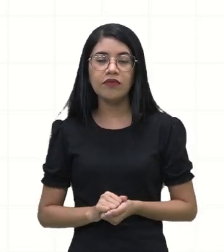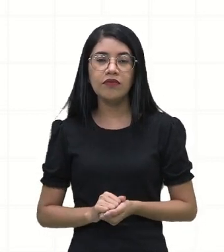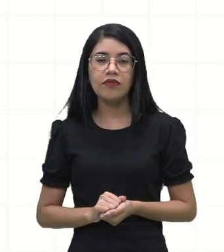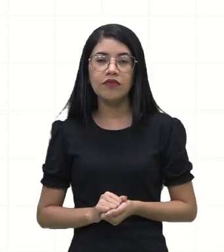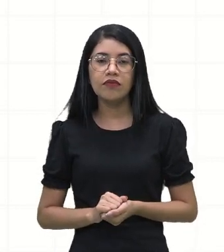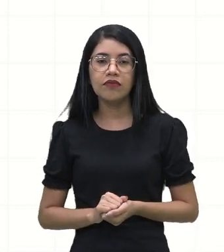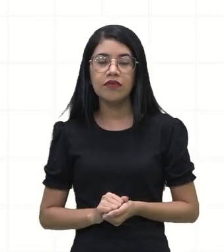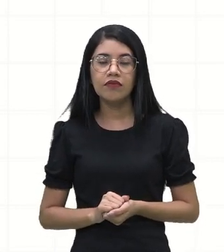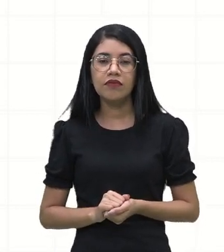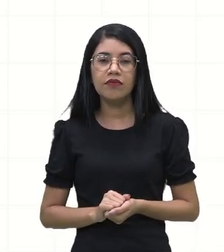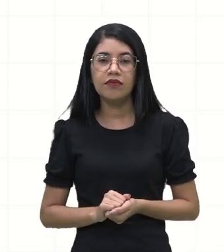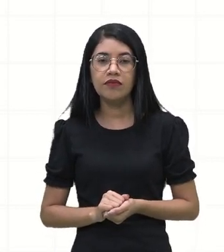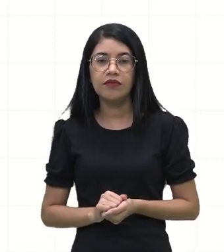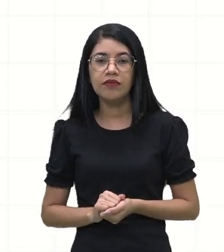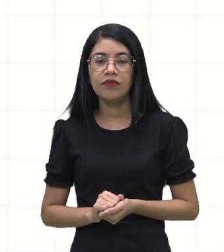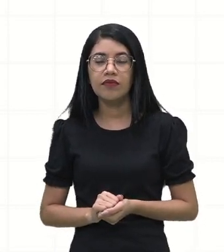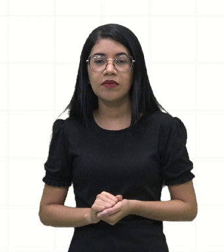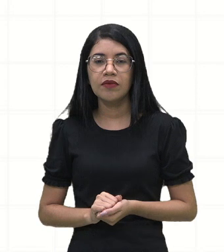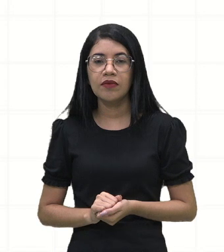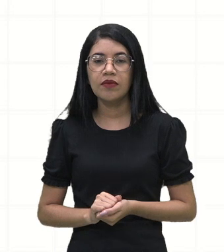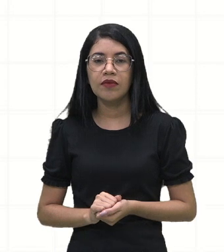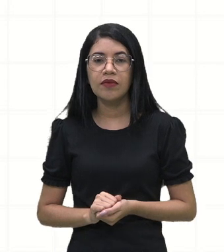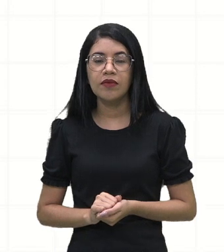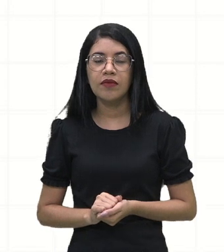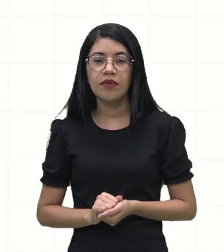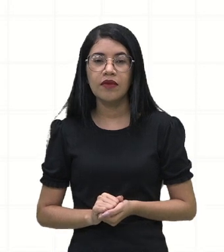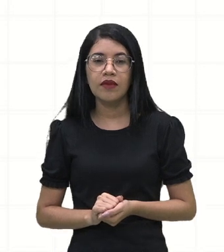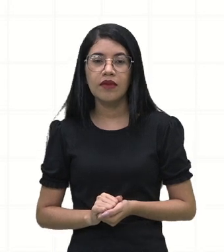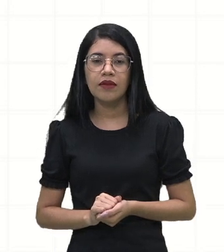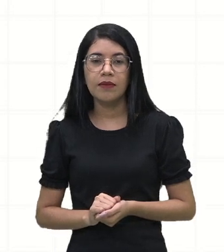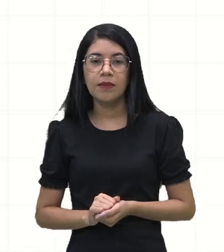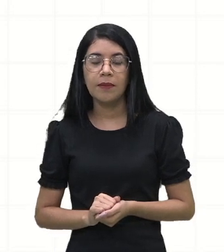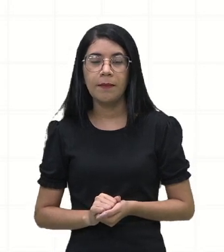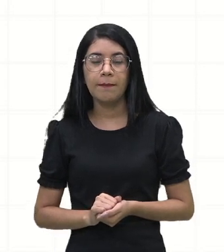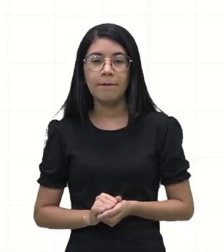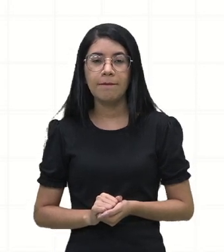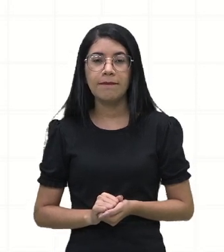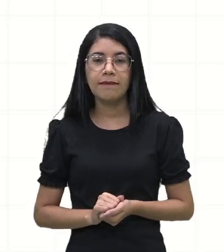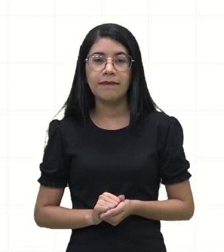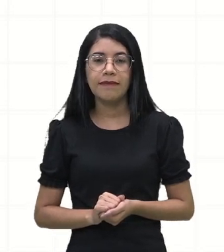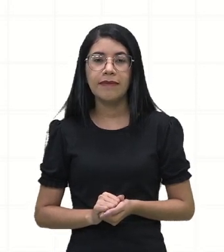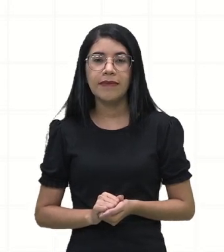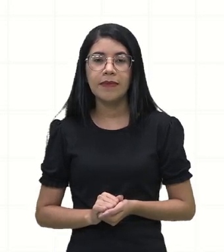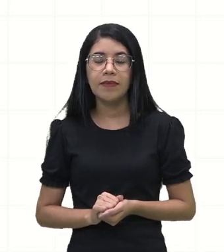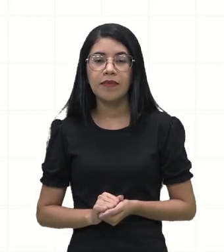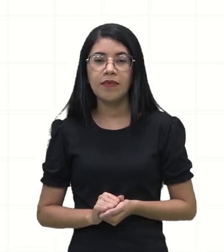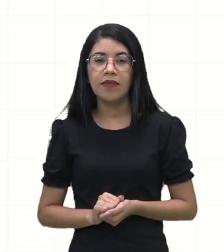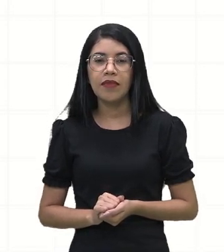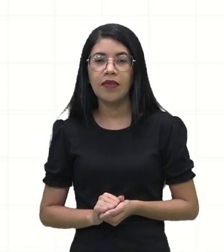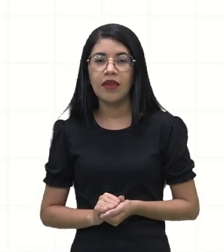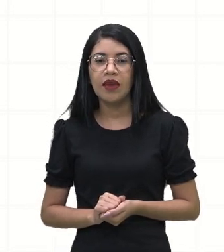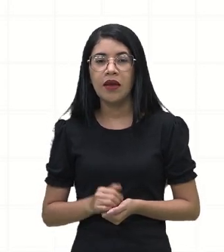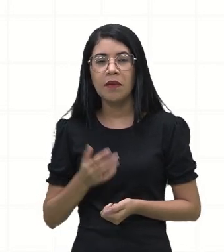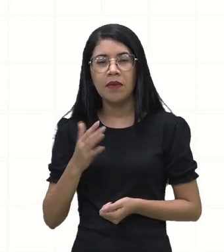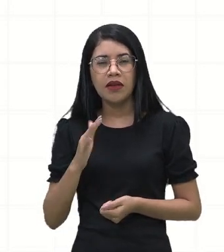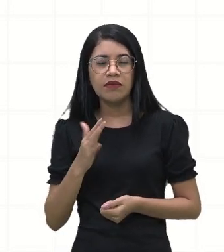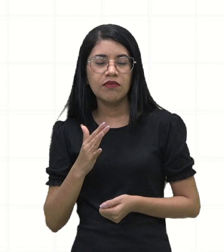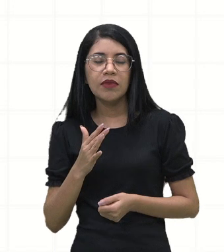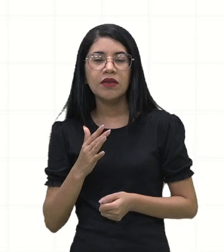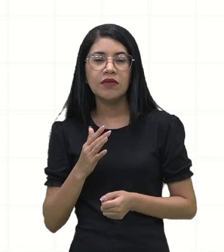Em vez de considerarmos o 3,14, nós vamos multiplicar por 3. Para termos uma ideia, 3